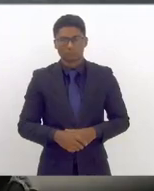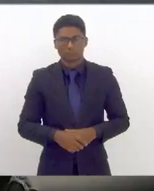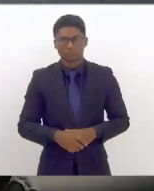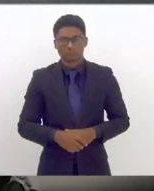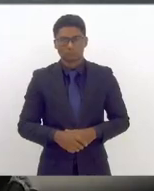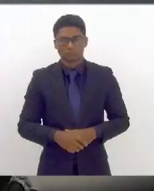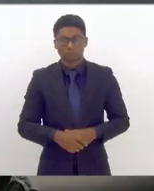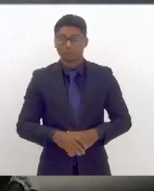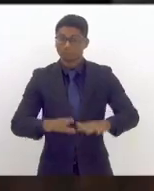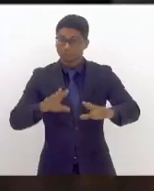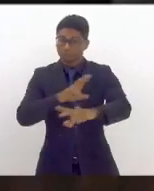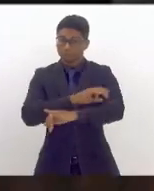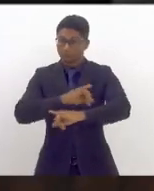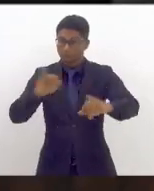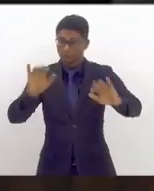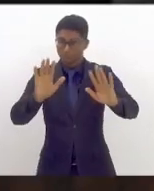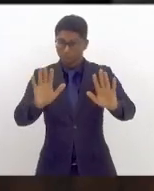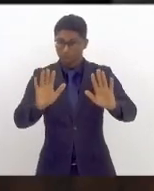presidência